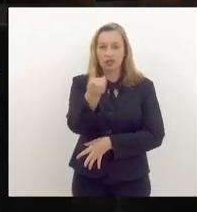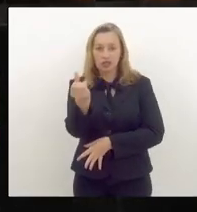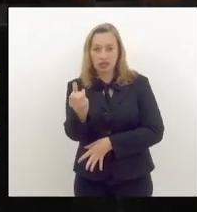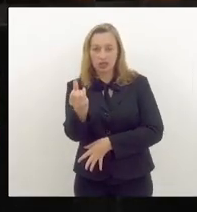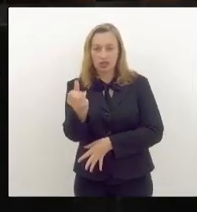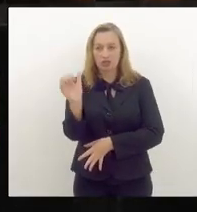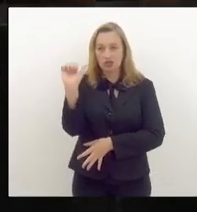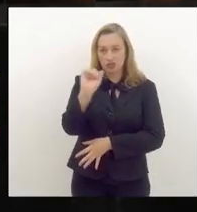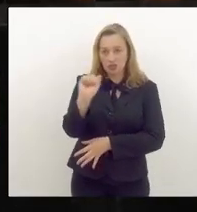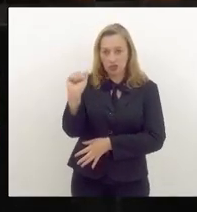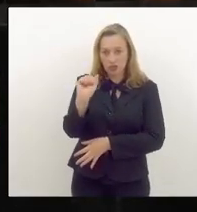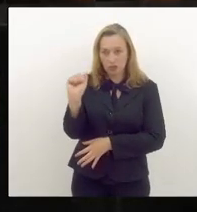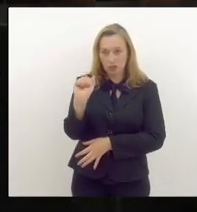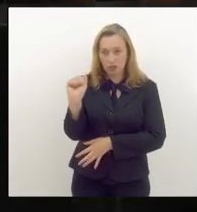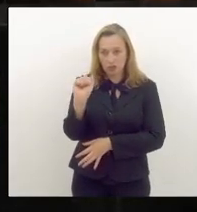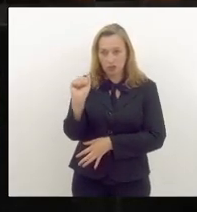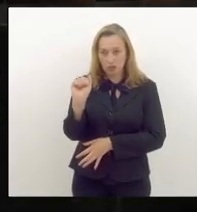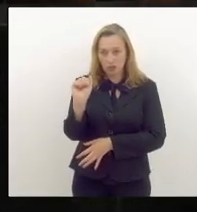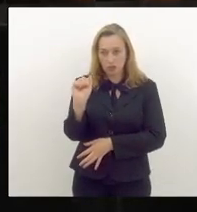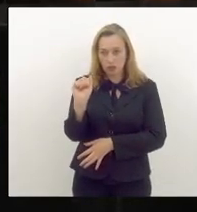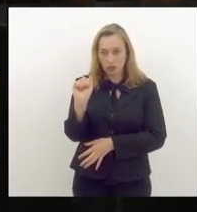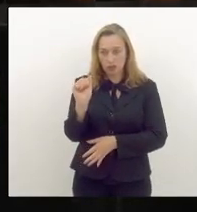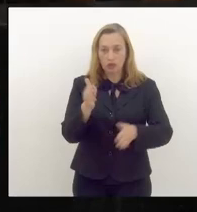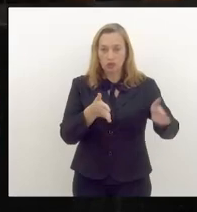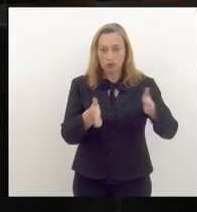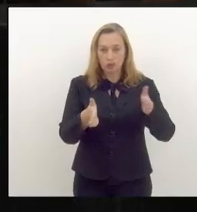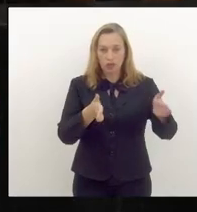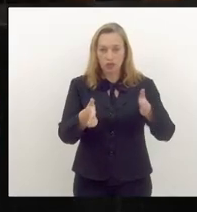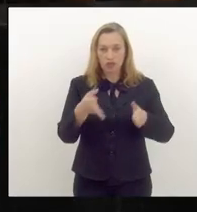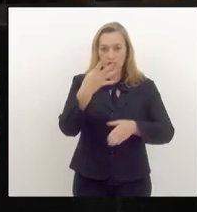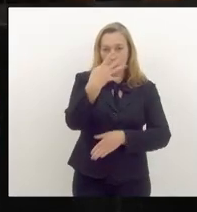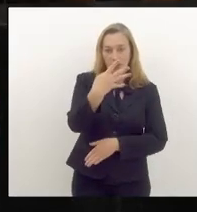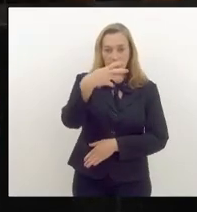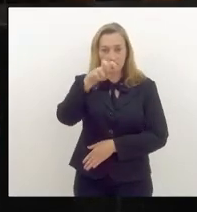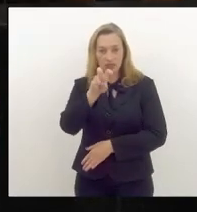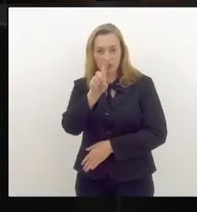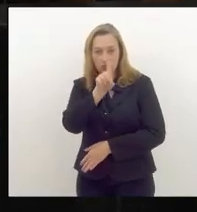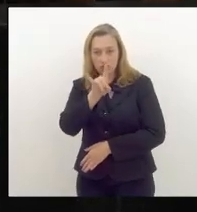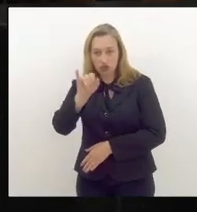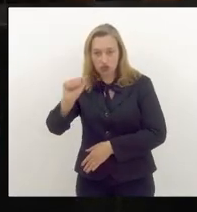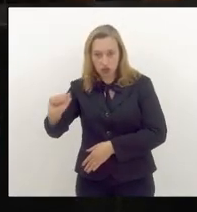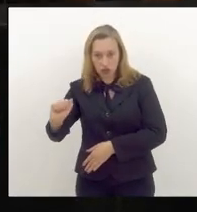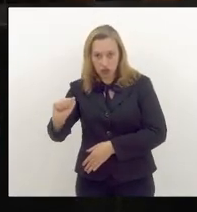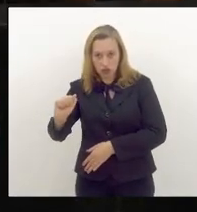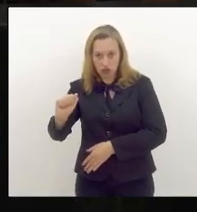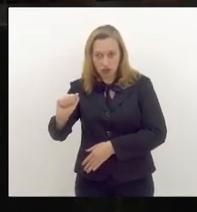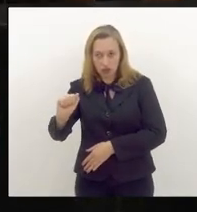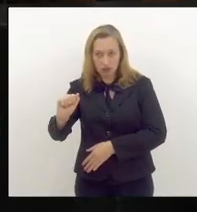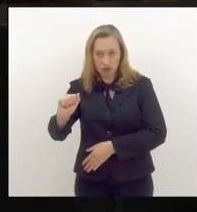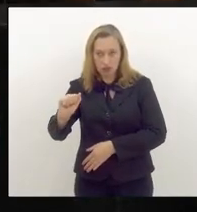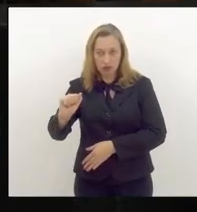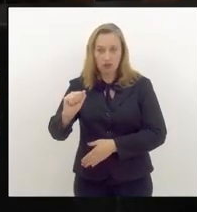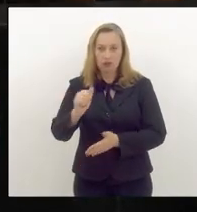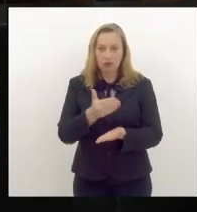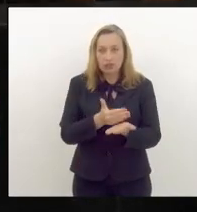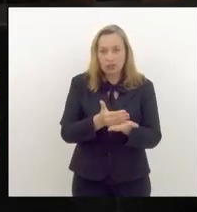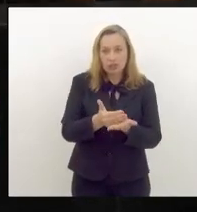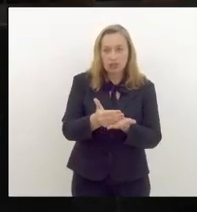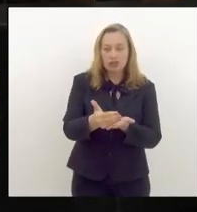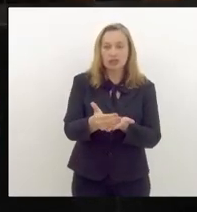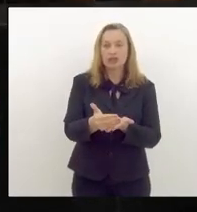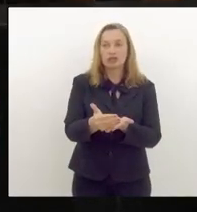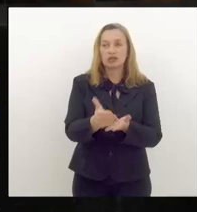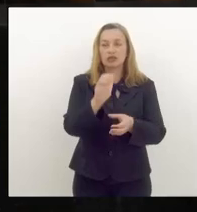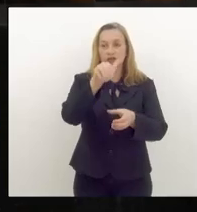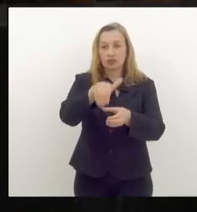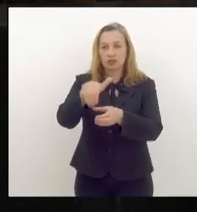agosto no prazo de 45 dias se der o processo